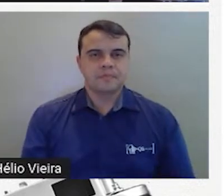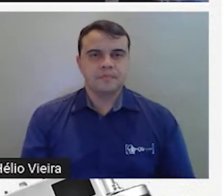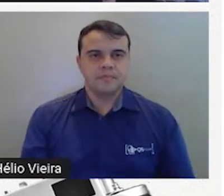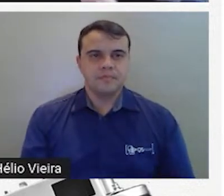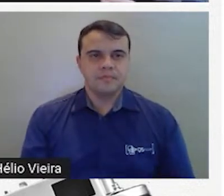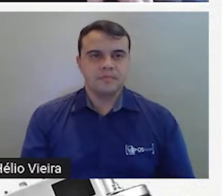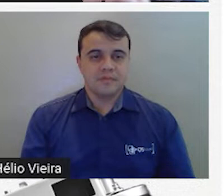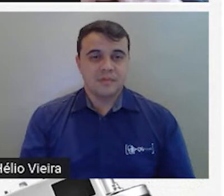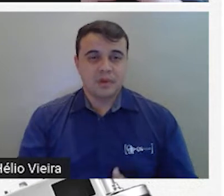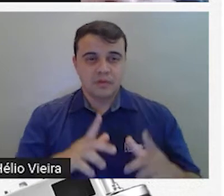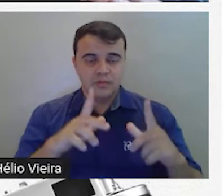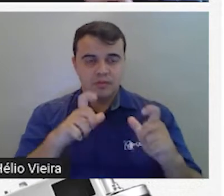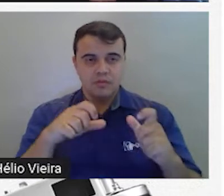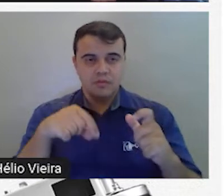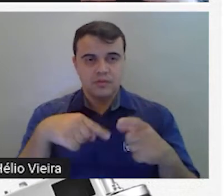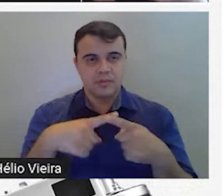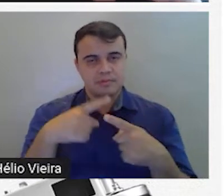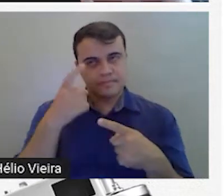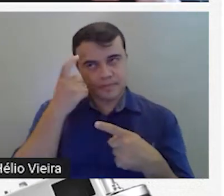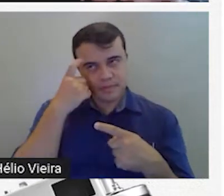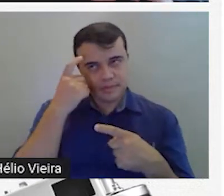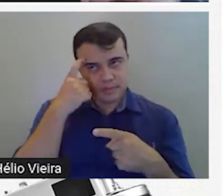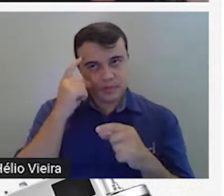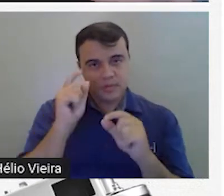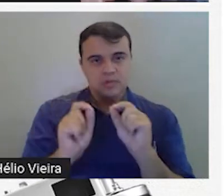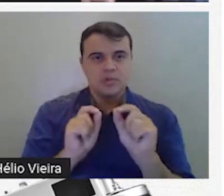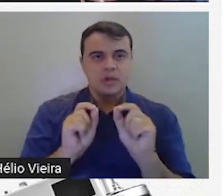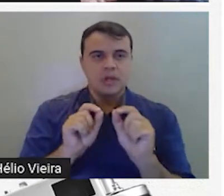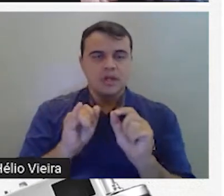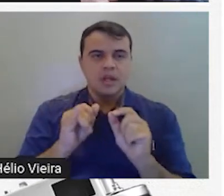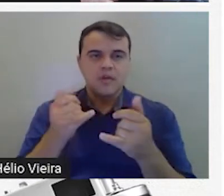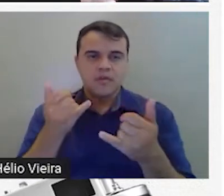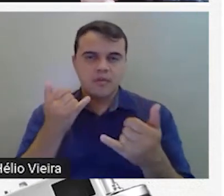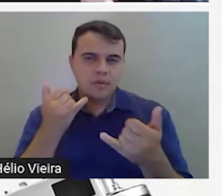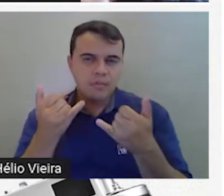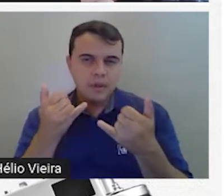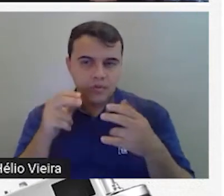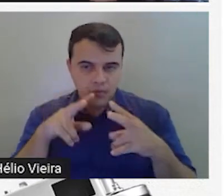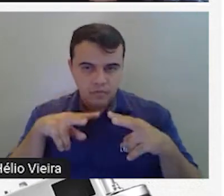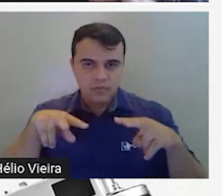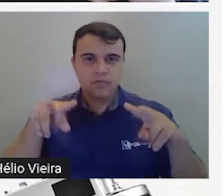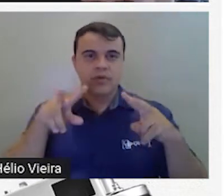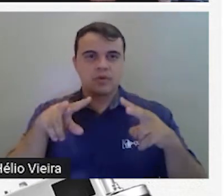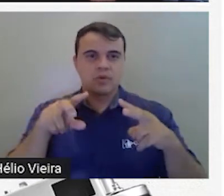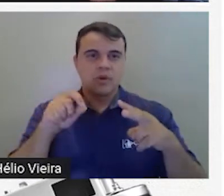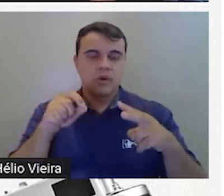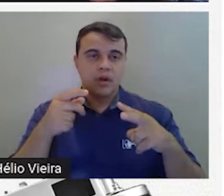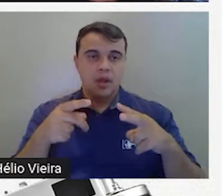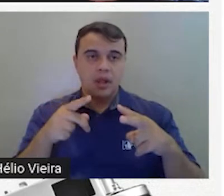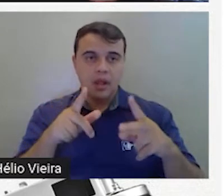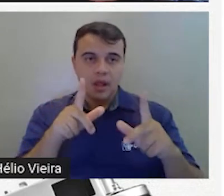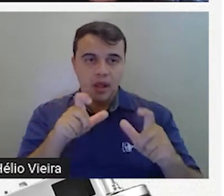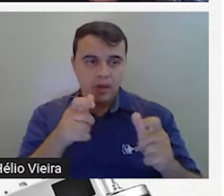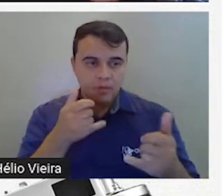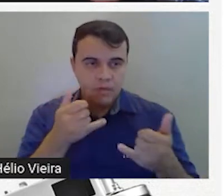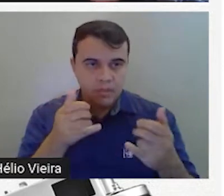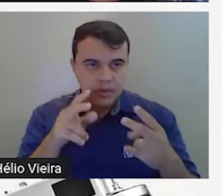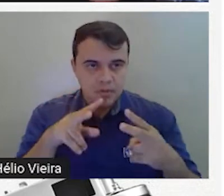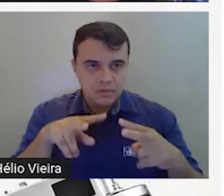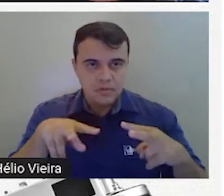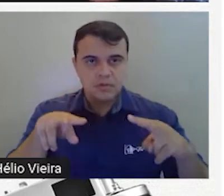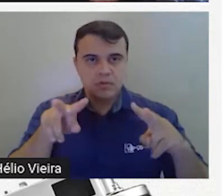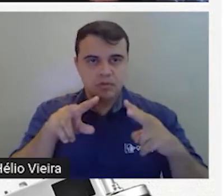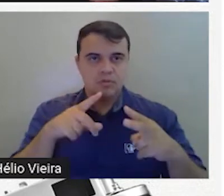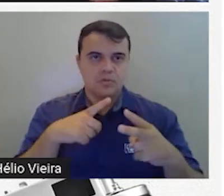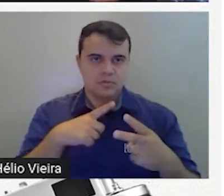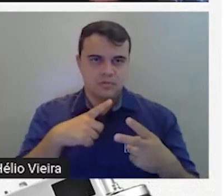A fotografia, a gente pensar, são informações visuais, né? A fotografia é uma informação